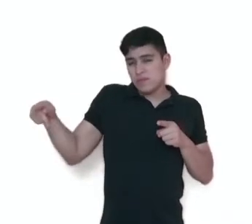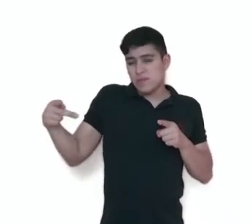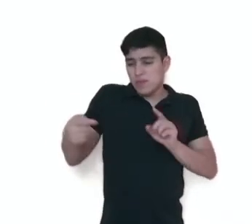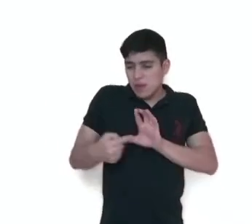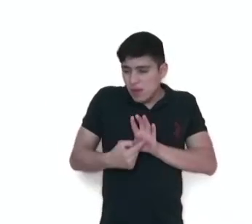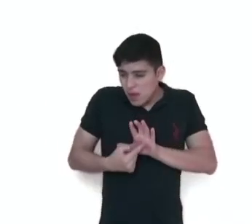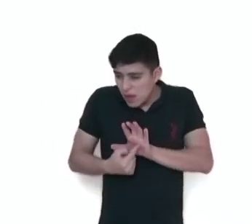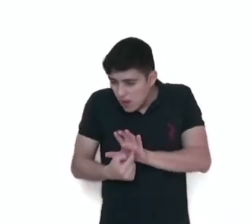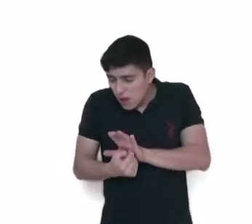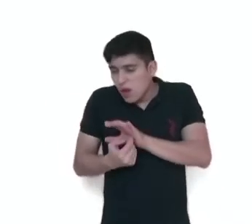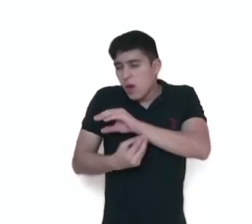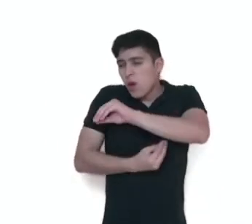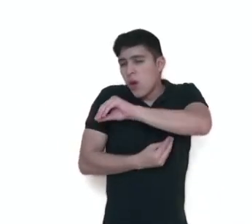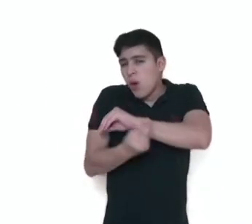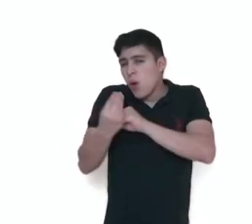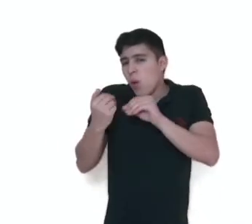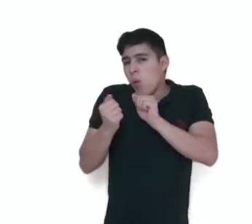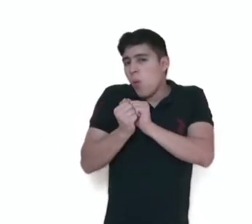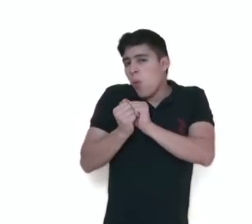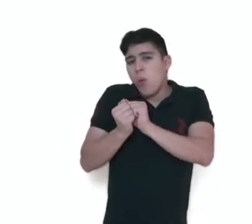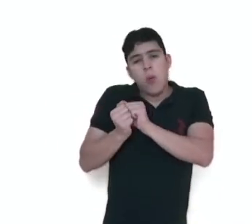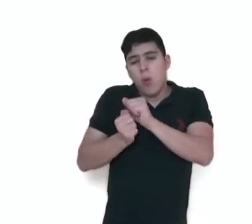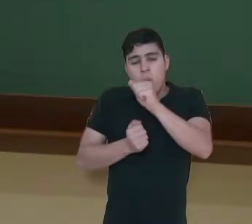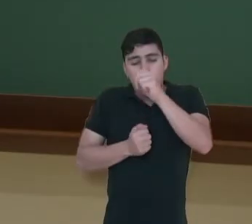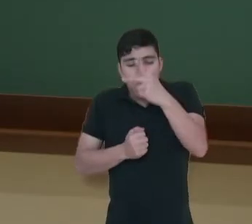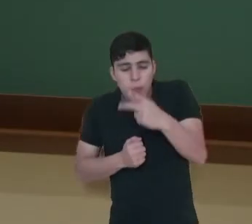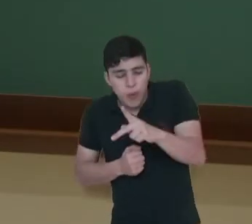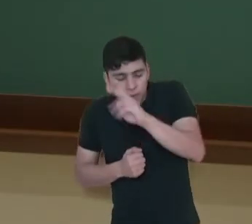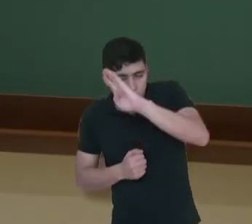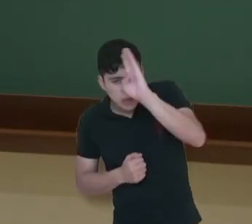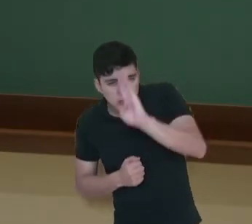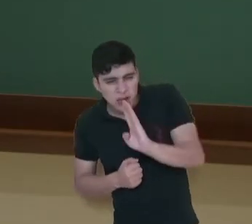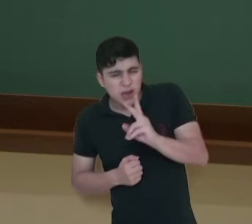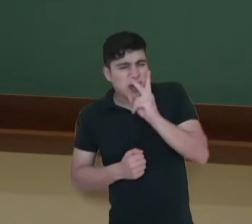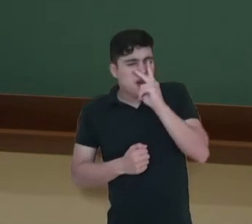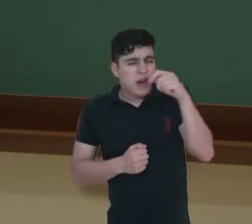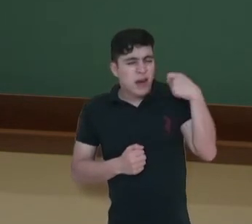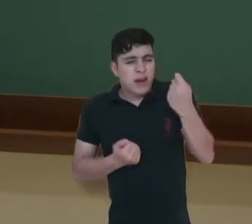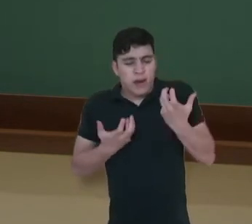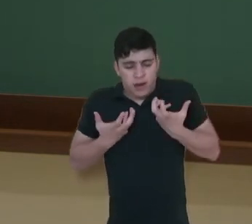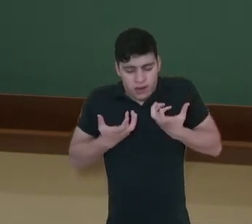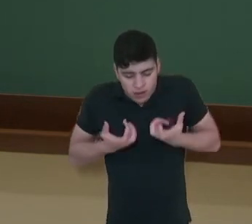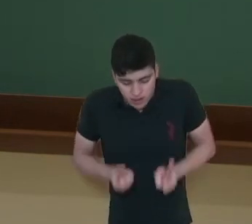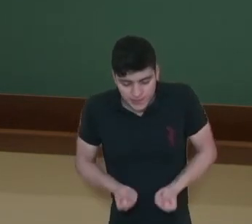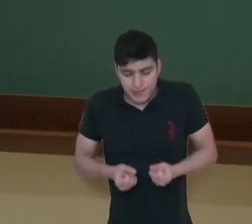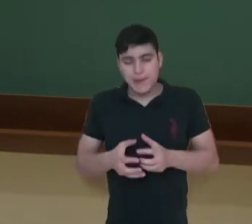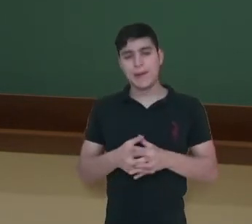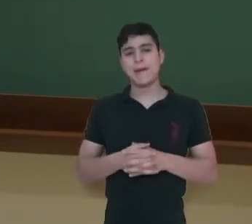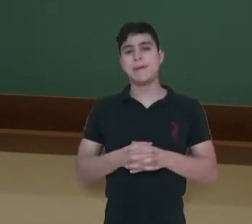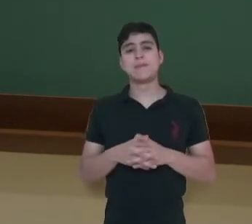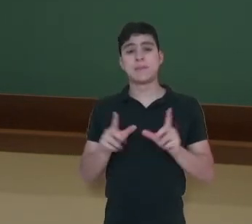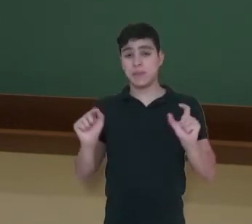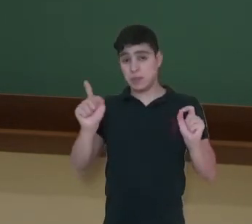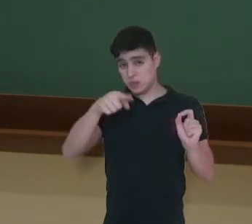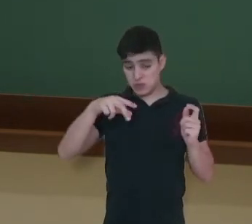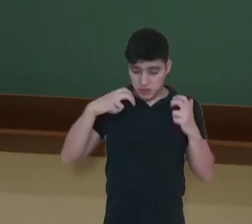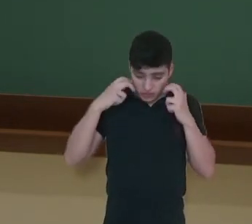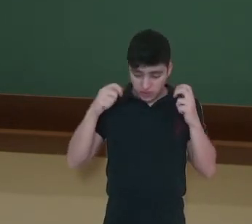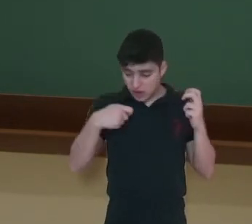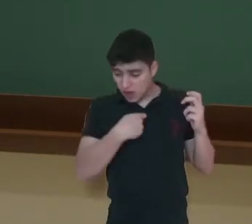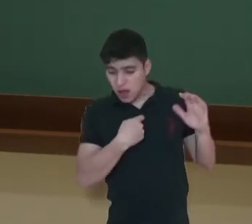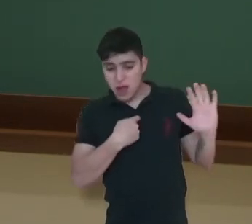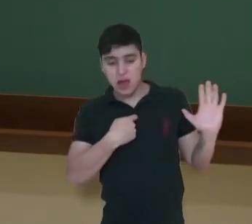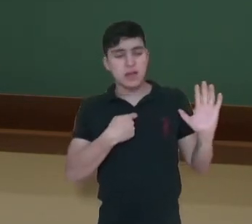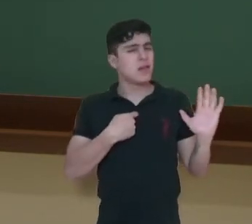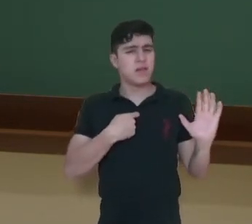apresenta essa obra-prima do rap brasileiro, ou seja, ele coloca essa coisa da aceitação, de você não ter vergonha de quem você é, do que